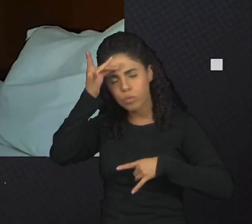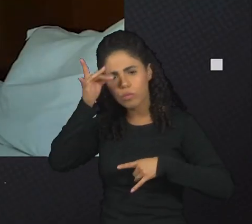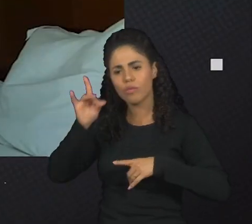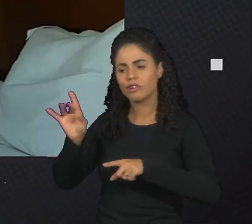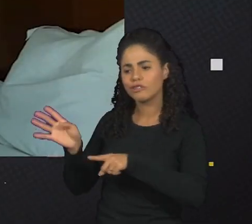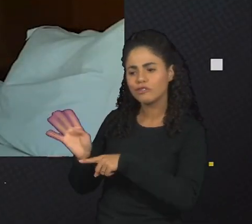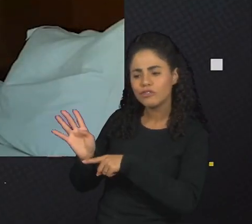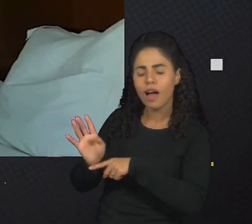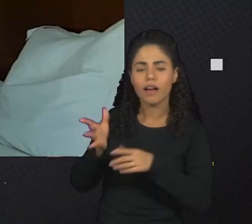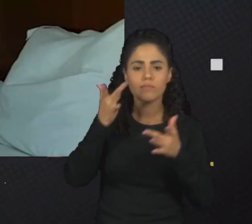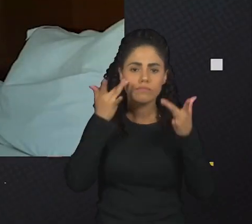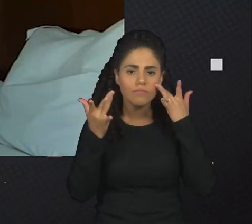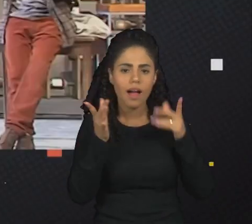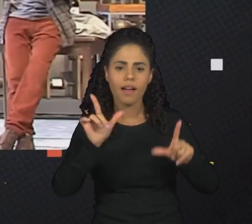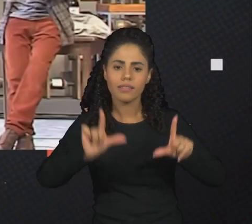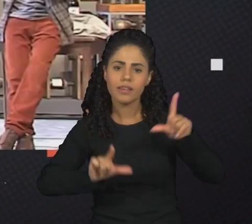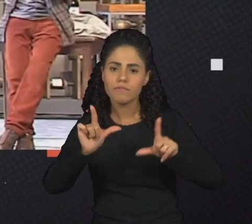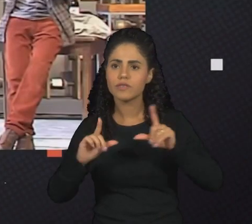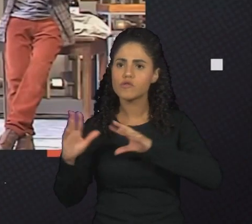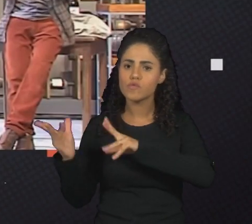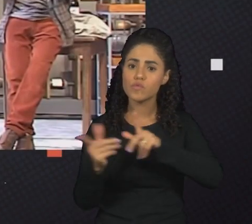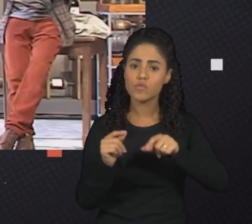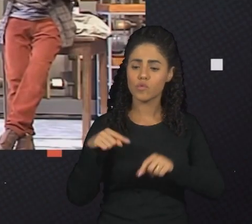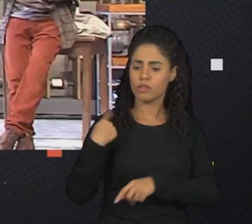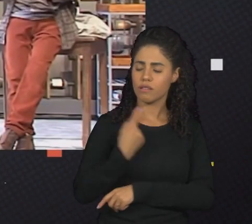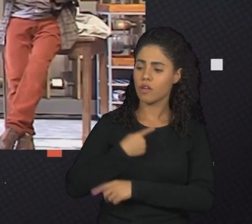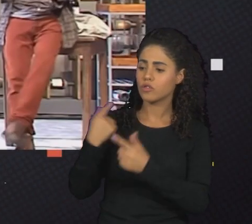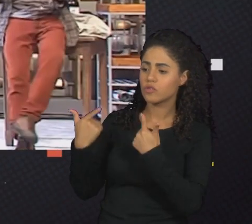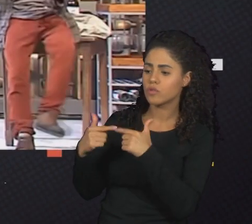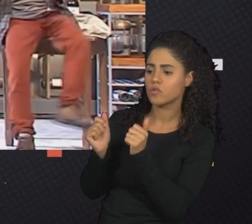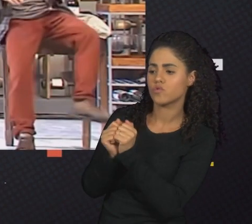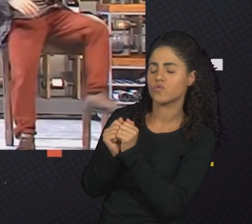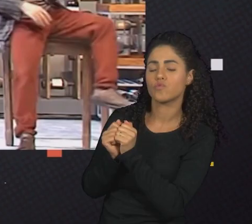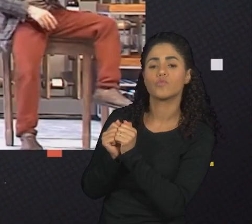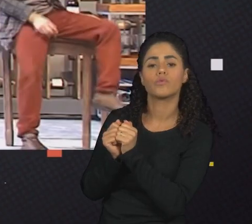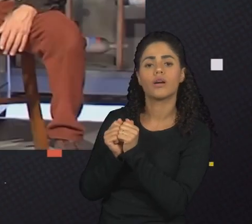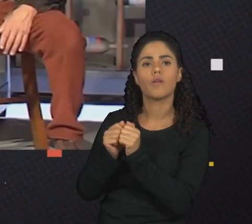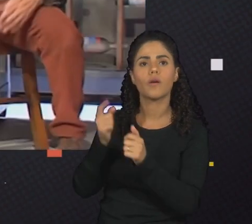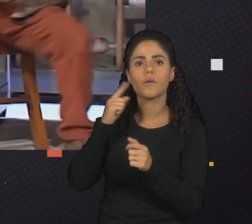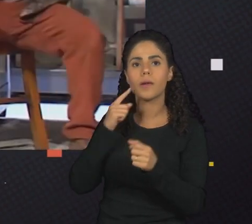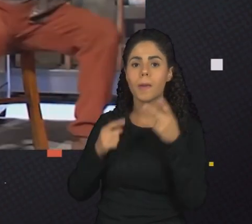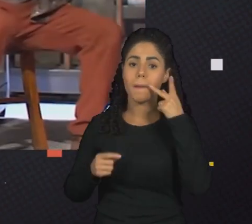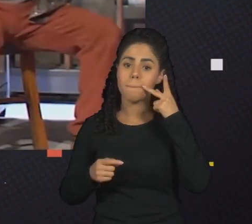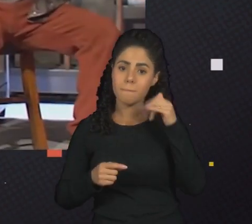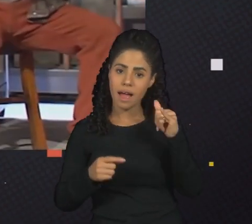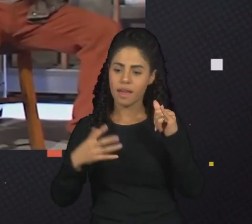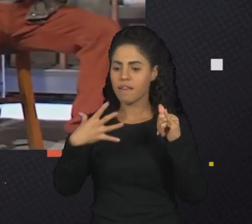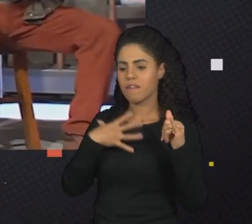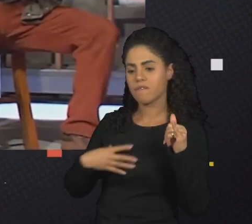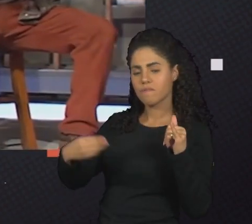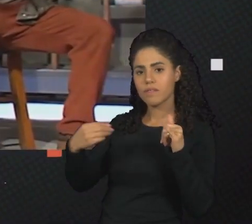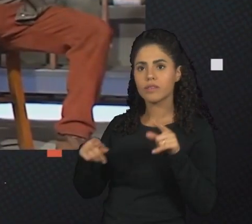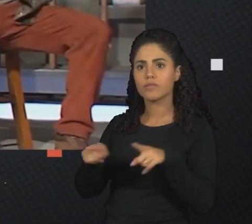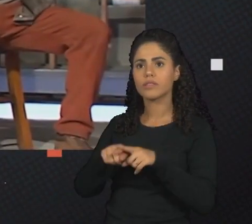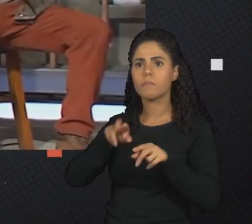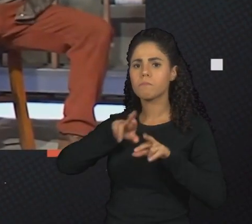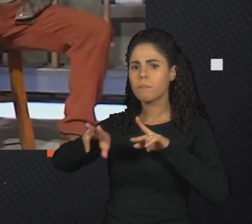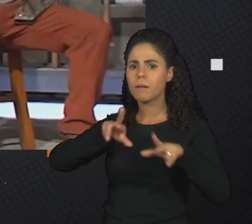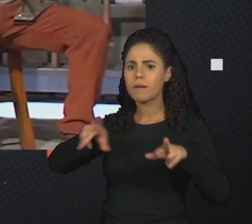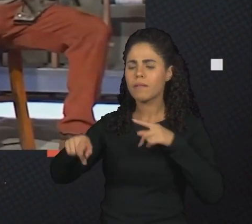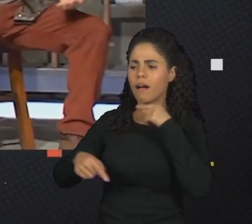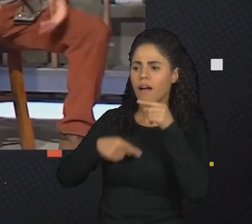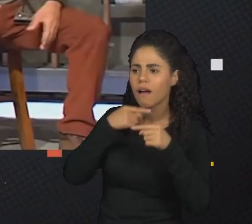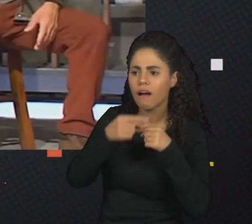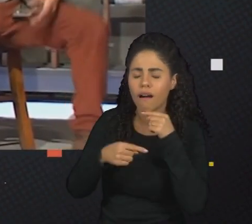também, de interpretar de uma maneira geral. E nós estamos fazendo uma peça de pai e filho em que a gente tem diversas questões. E a